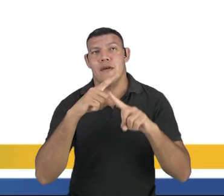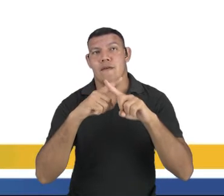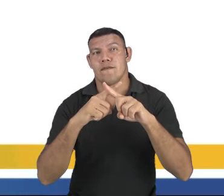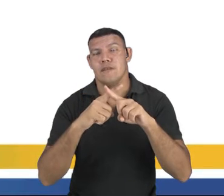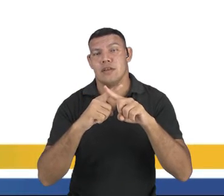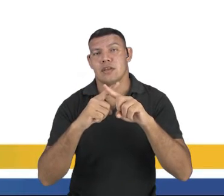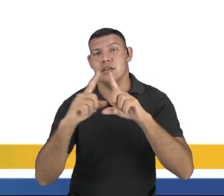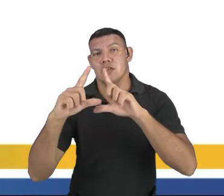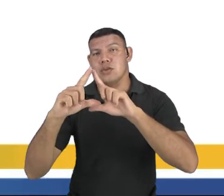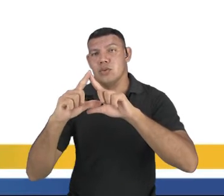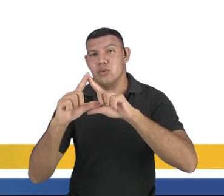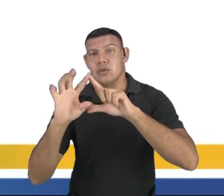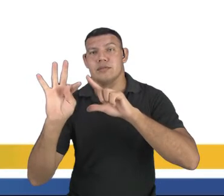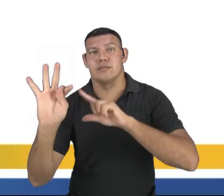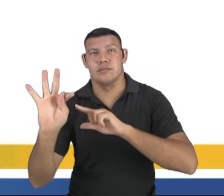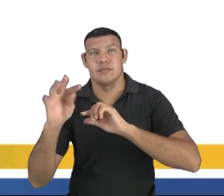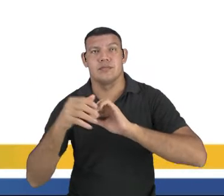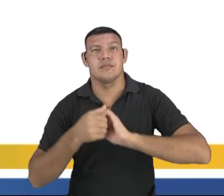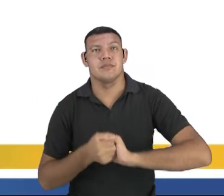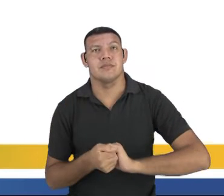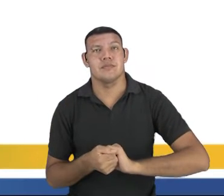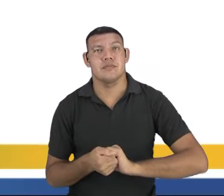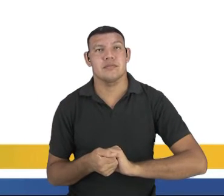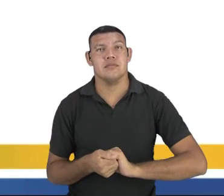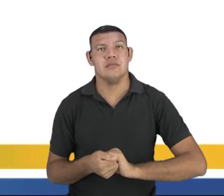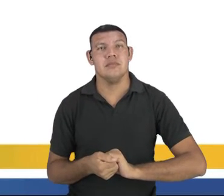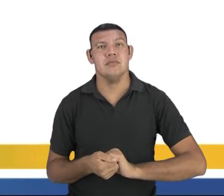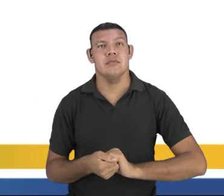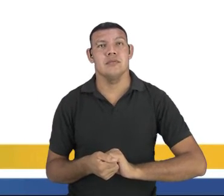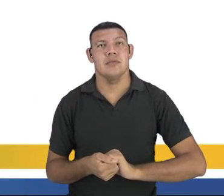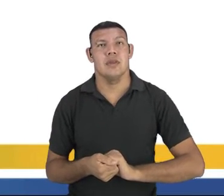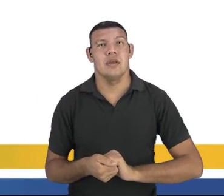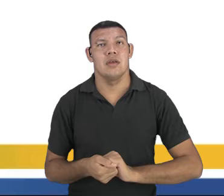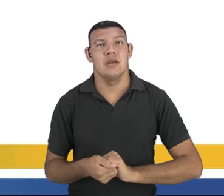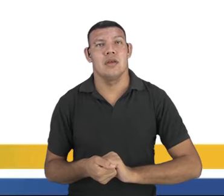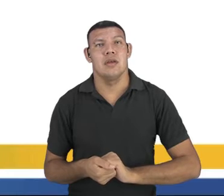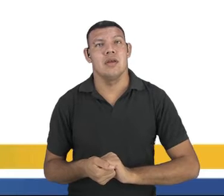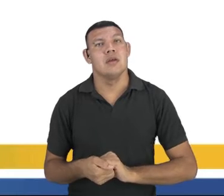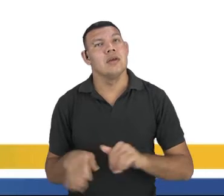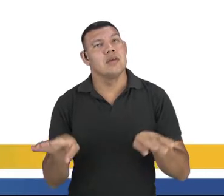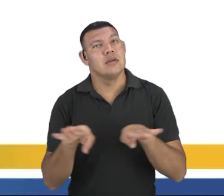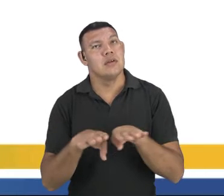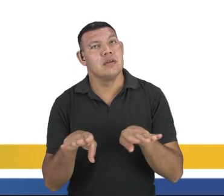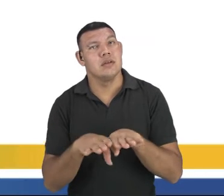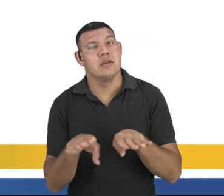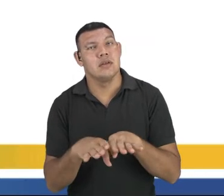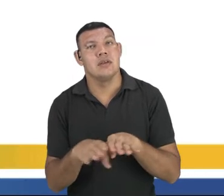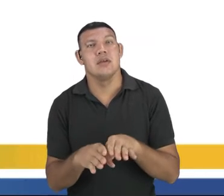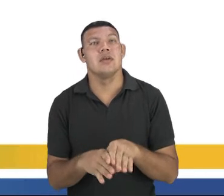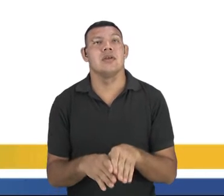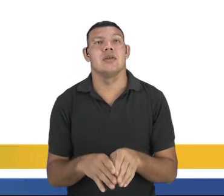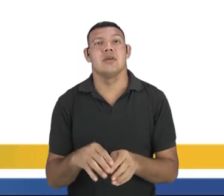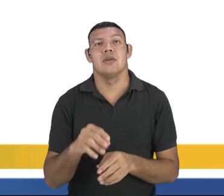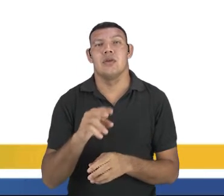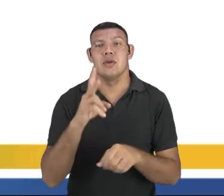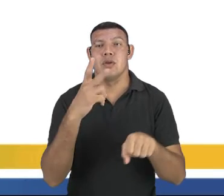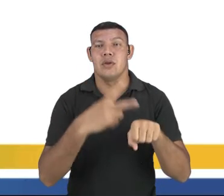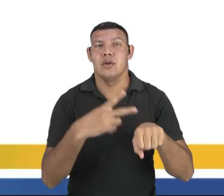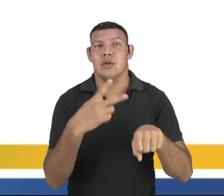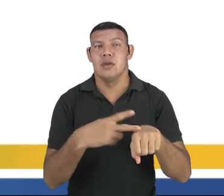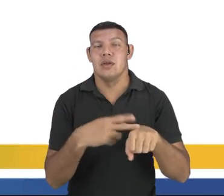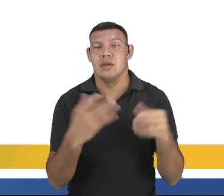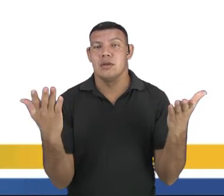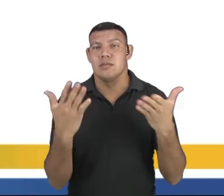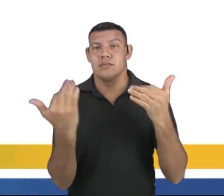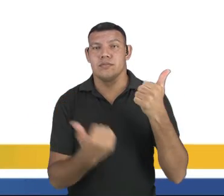né? Nós vamos desenvolver isso aqui mais um pouquinho na frente. E aqui é a mesma coisa, só que é do recipiente, que nesse caso é de vidro. Agora eu vou